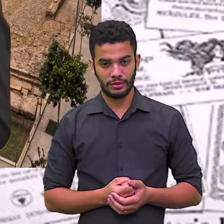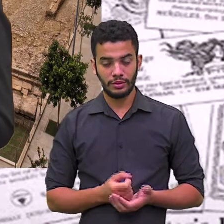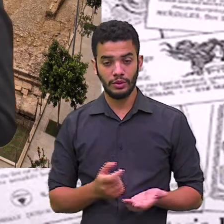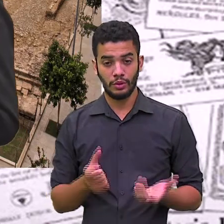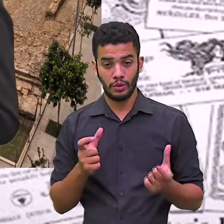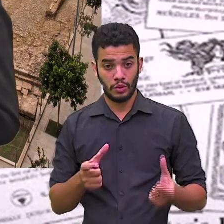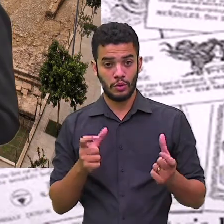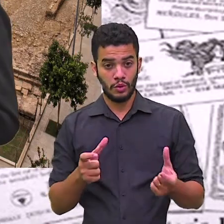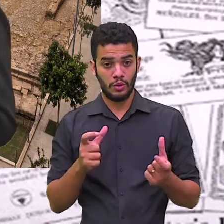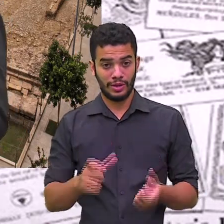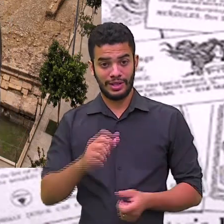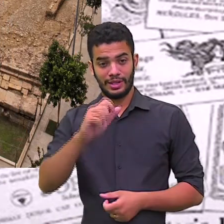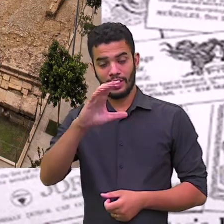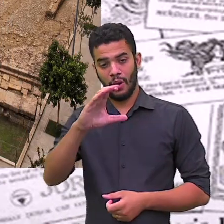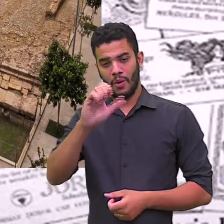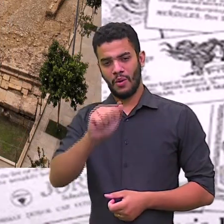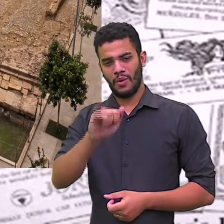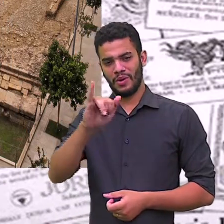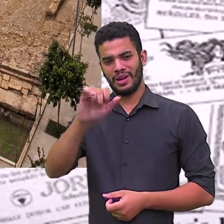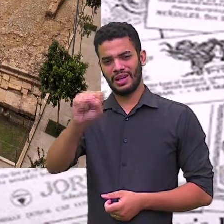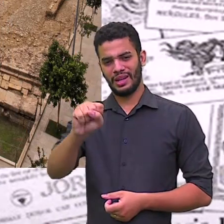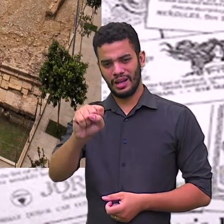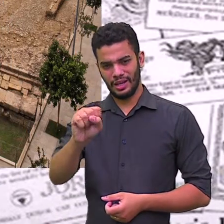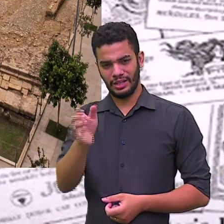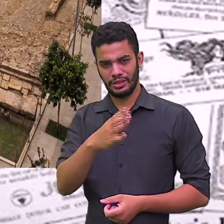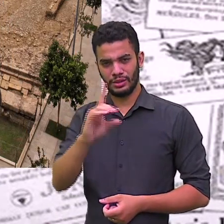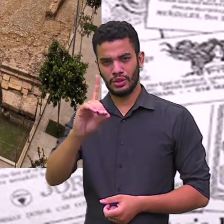foi redescoberto, né? Que ele estava